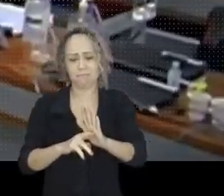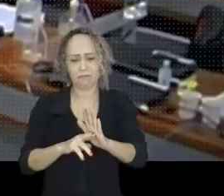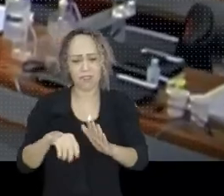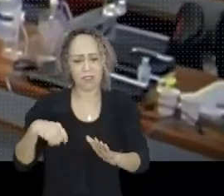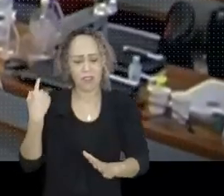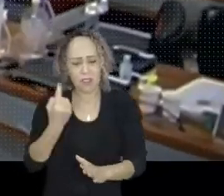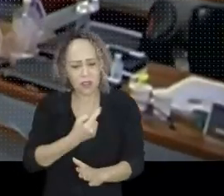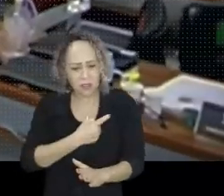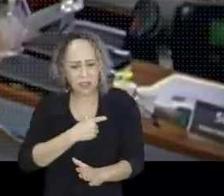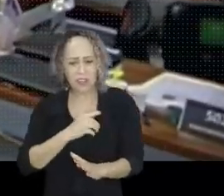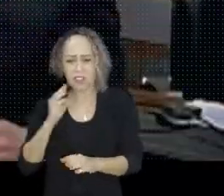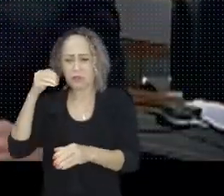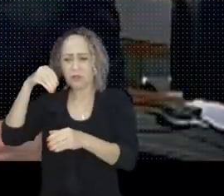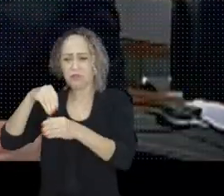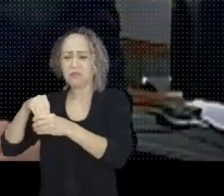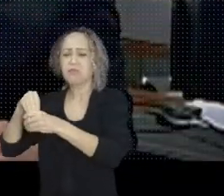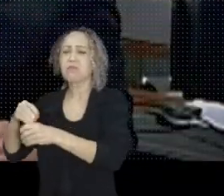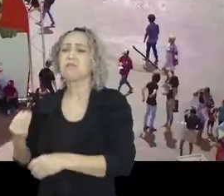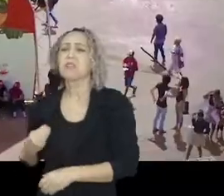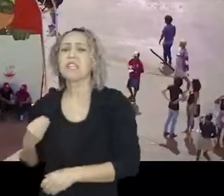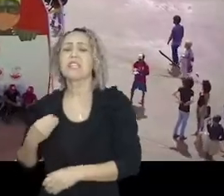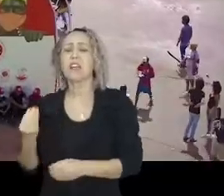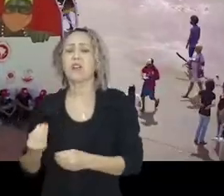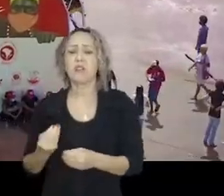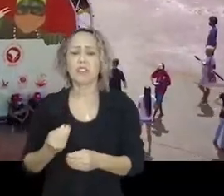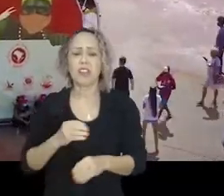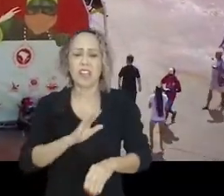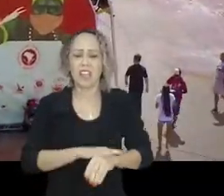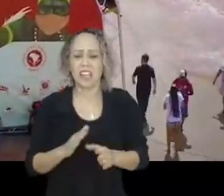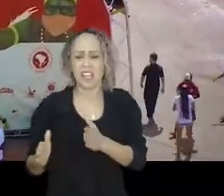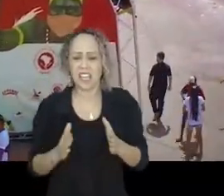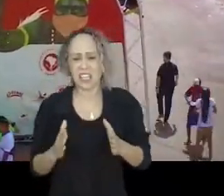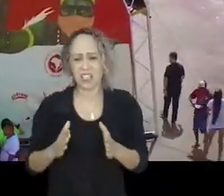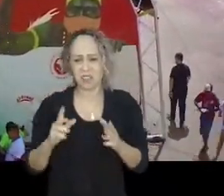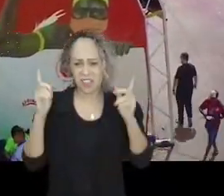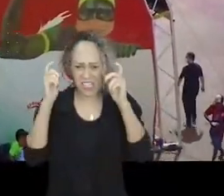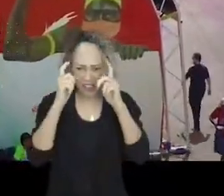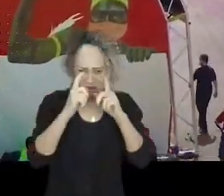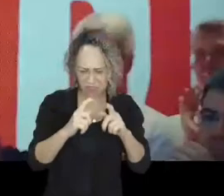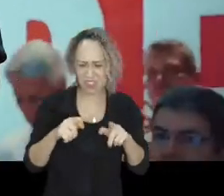Estamos presentes nos momentos de luto e nos momentos de luta,